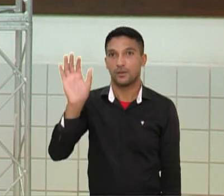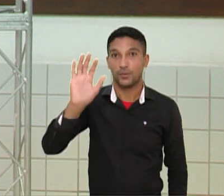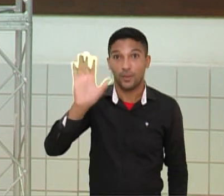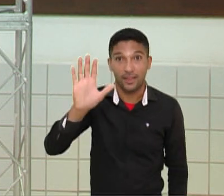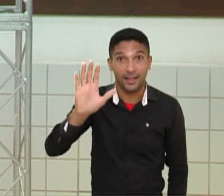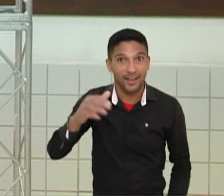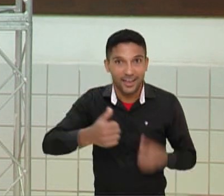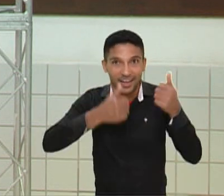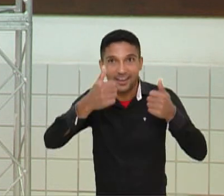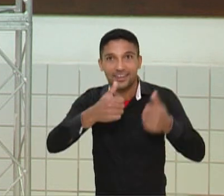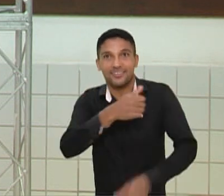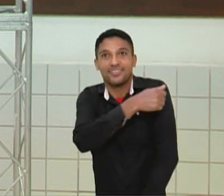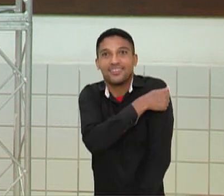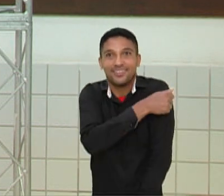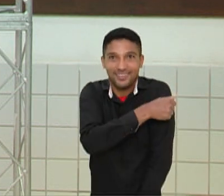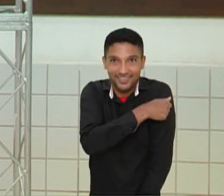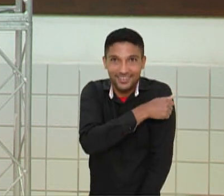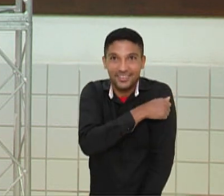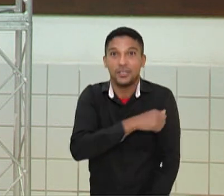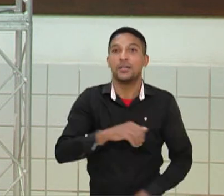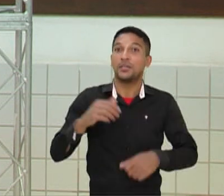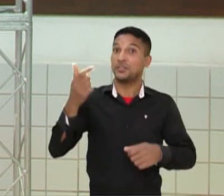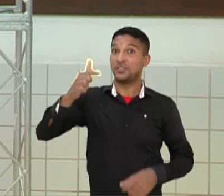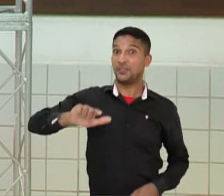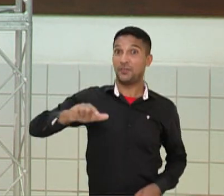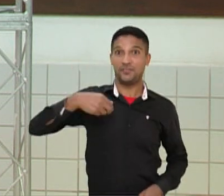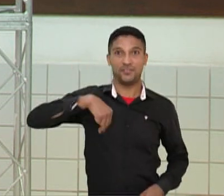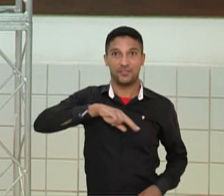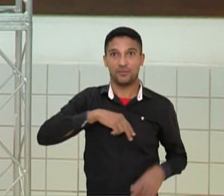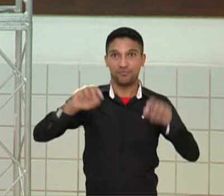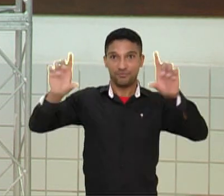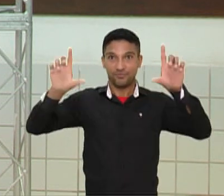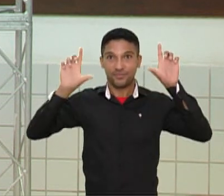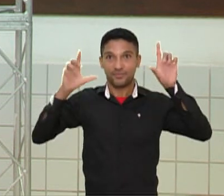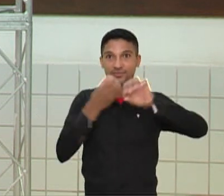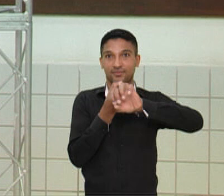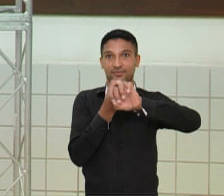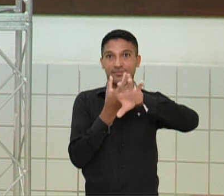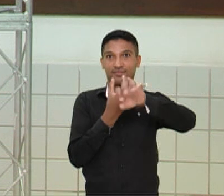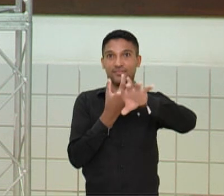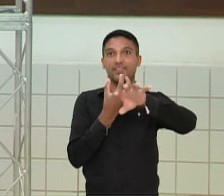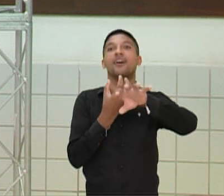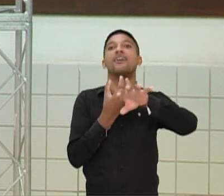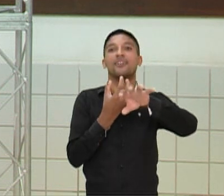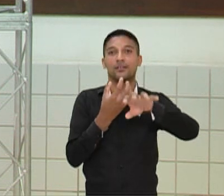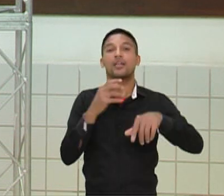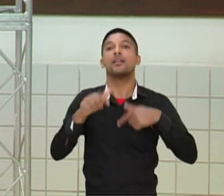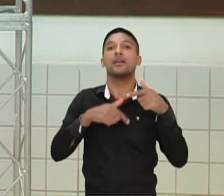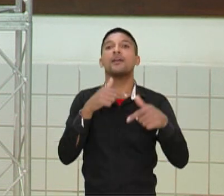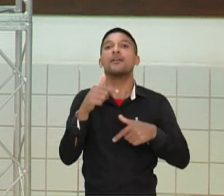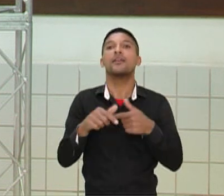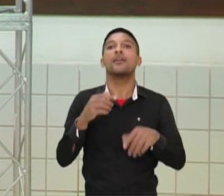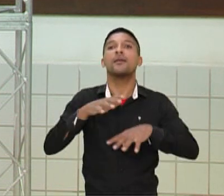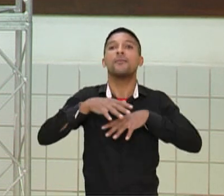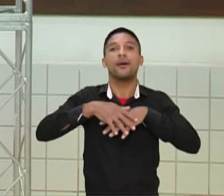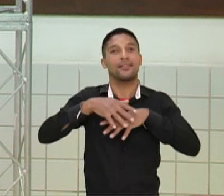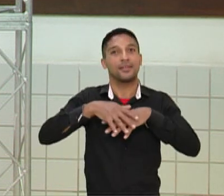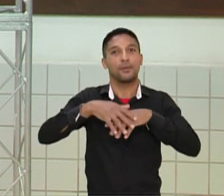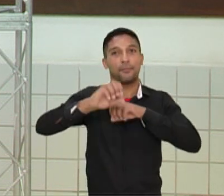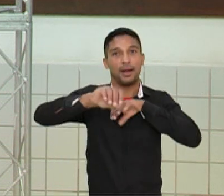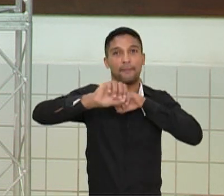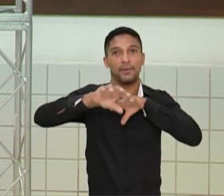Olá, galera! Mais uma vez nós aqui, a professora Ju veio aqui para trabalhar com vocês mais um pouquinho de matemática,